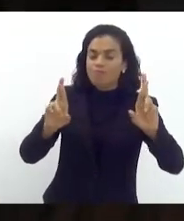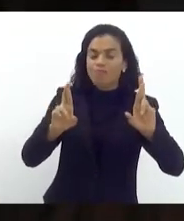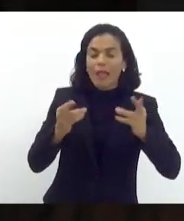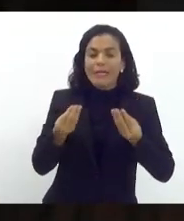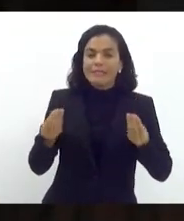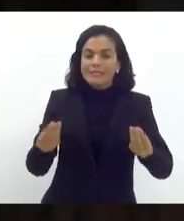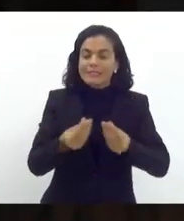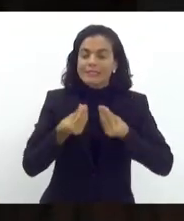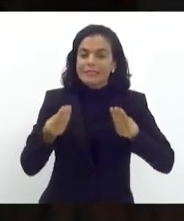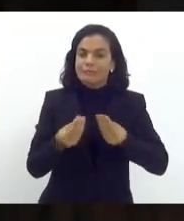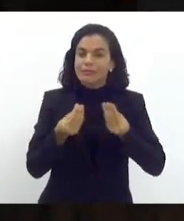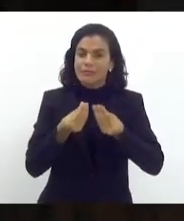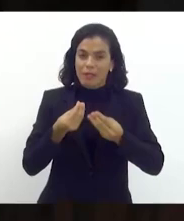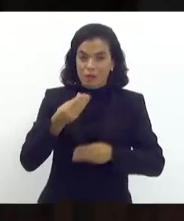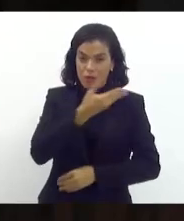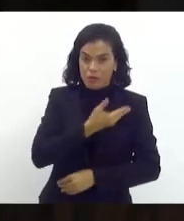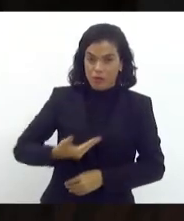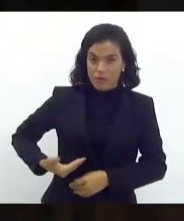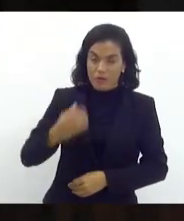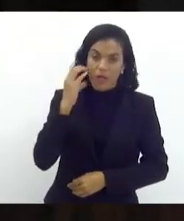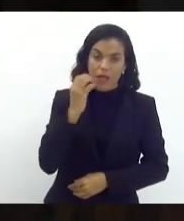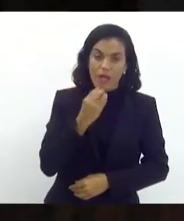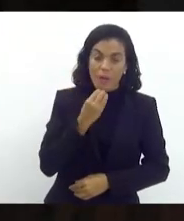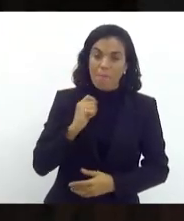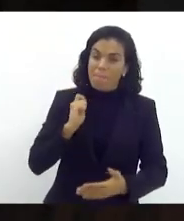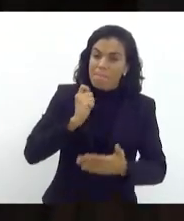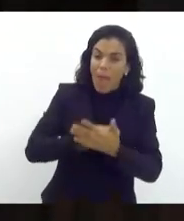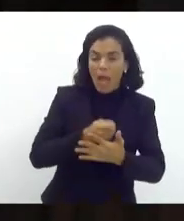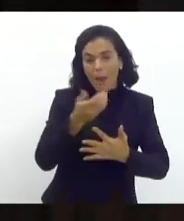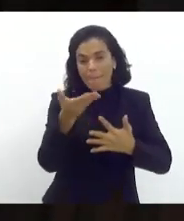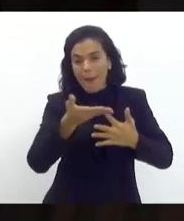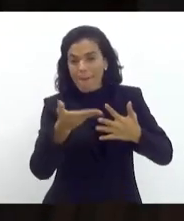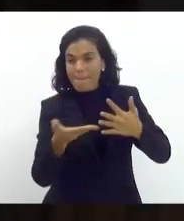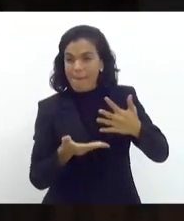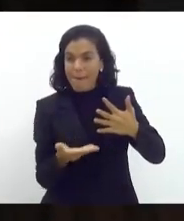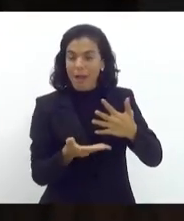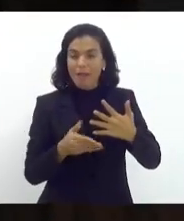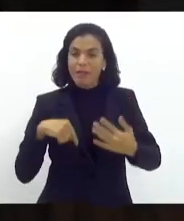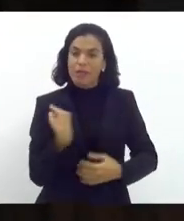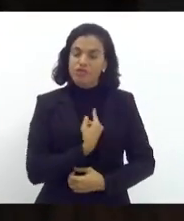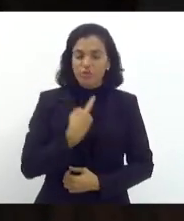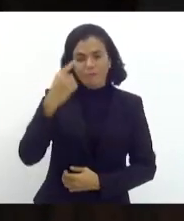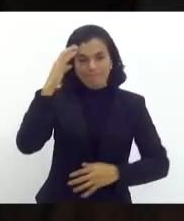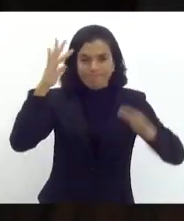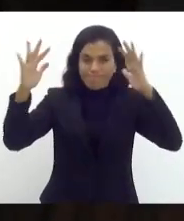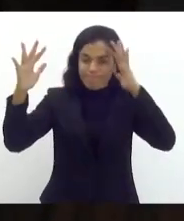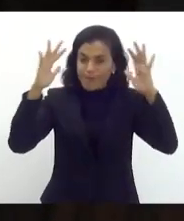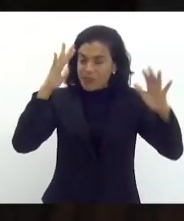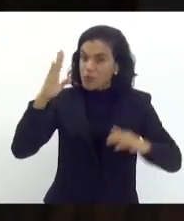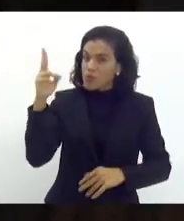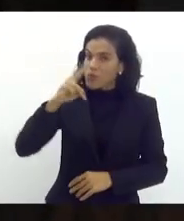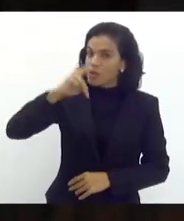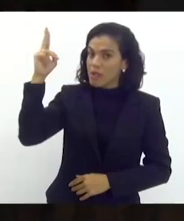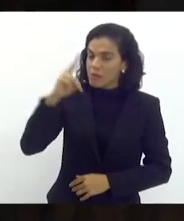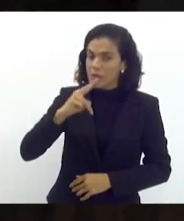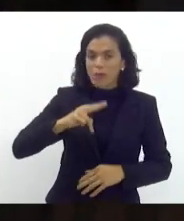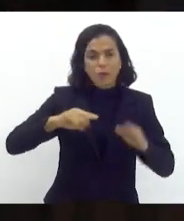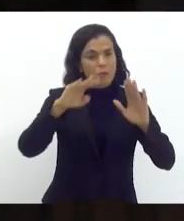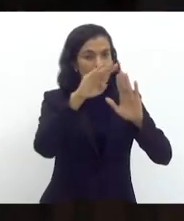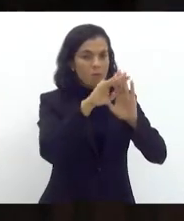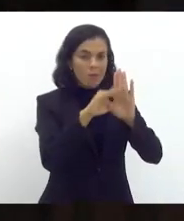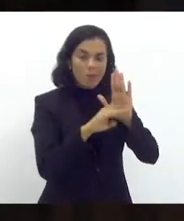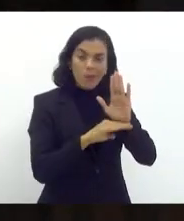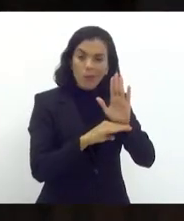Cláudio Castro para que paga essas parcelas e que a gente pense e urgentemente em um programa que venha